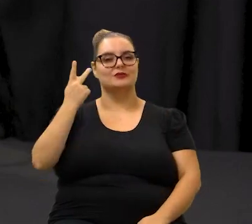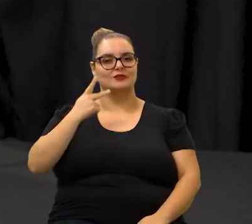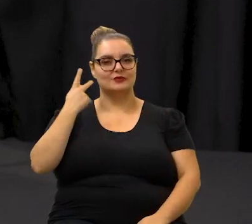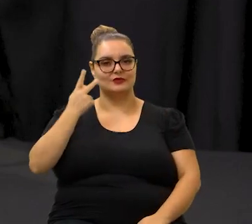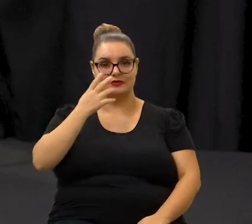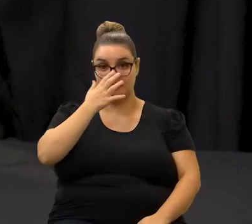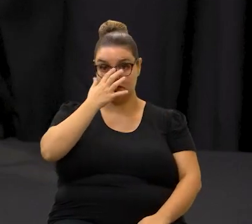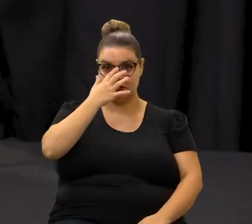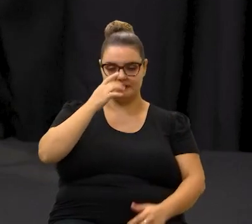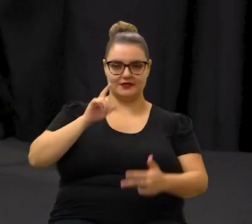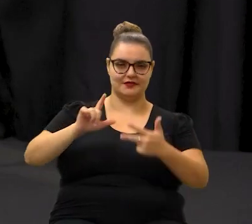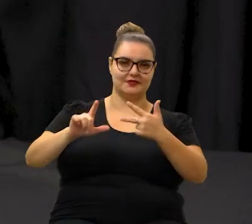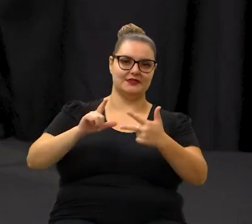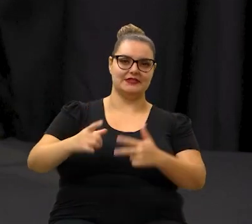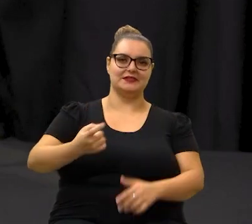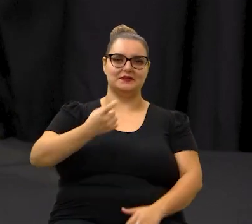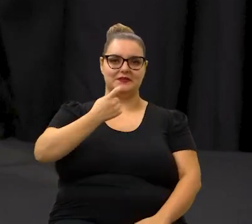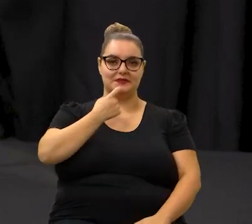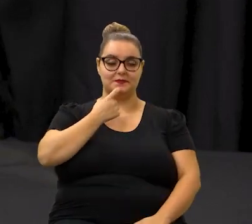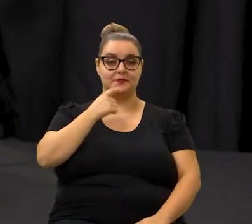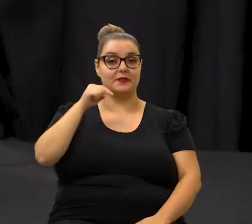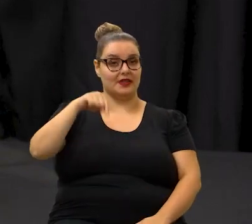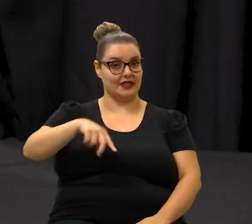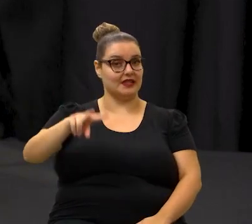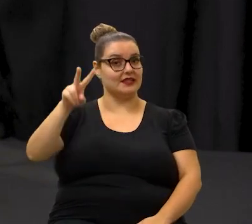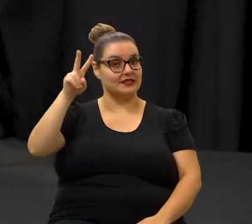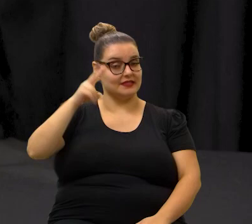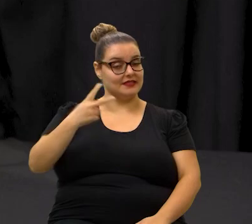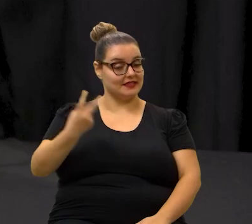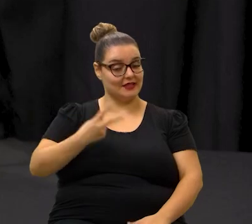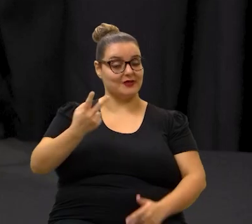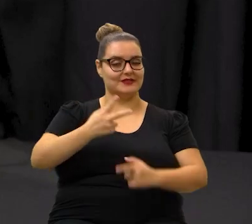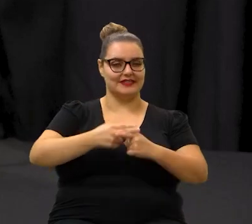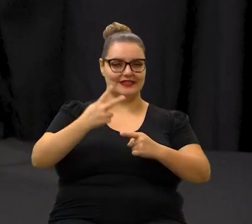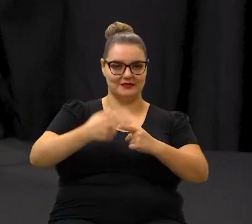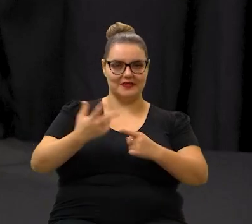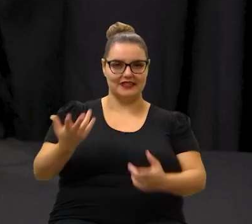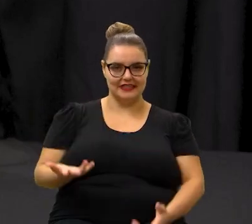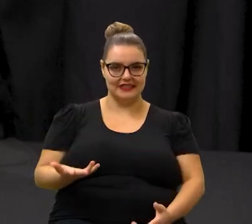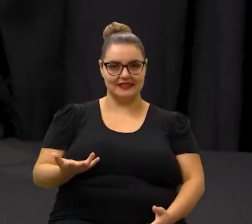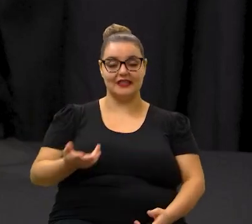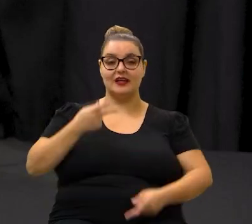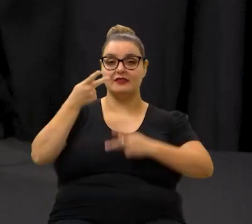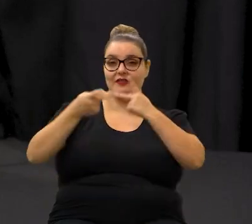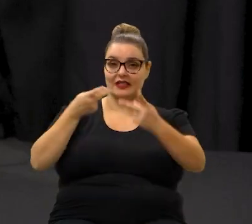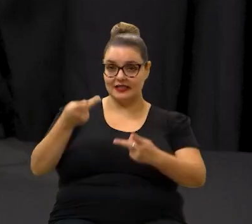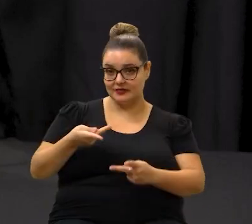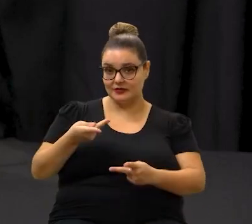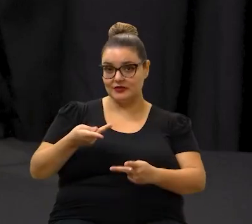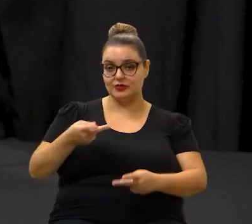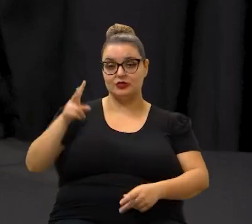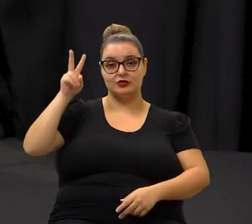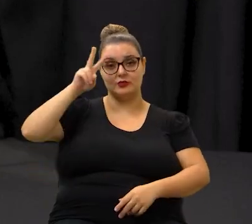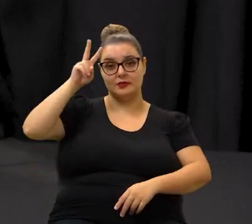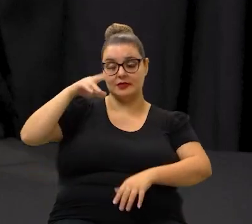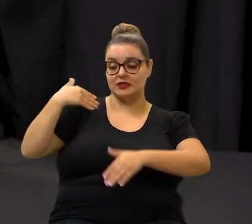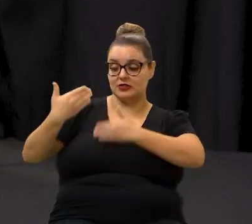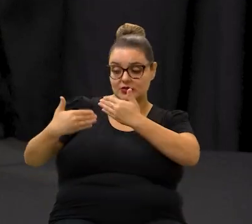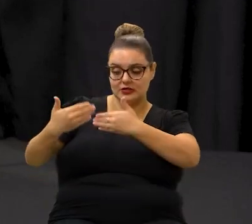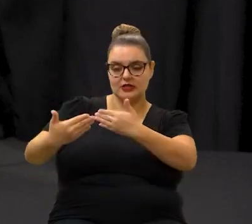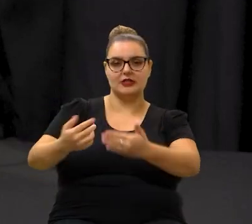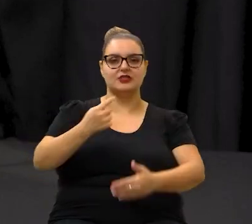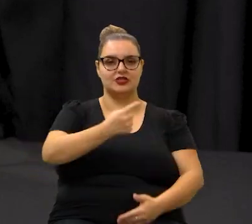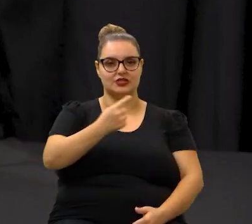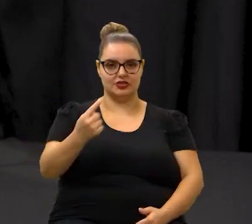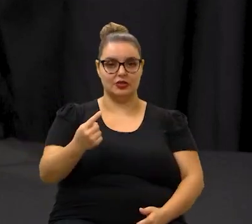parlamentares do Legislativo campineiro e nesta segunda temporada nós falamos sobre a trajetória política de de cada